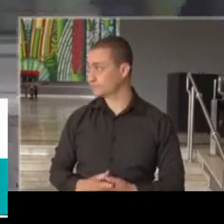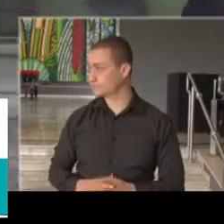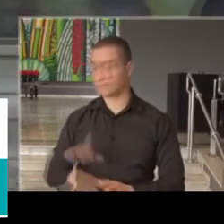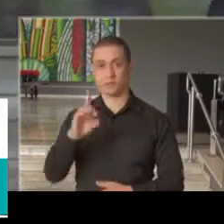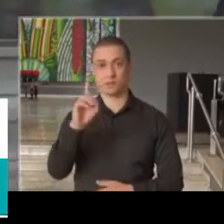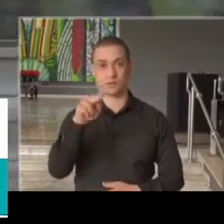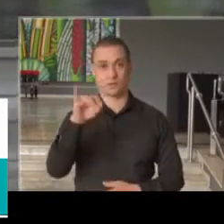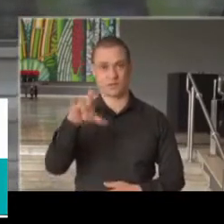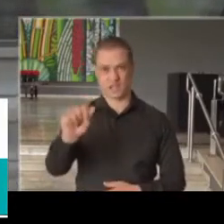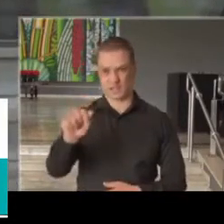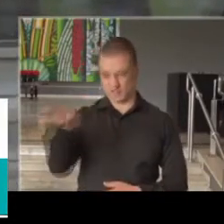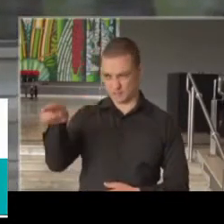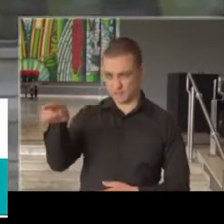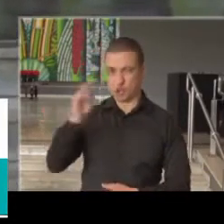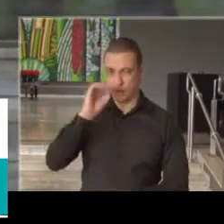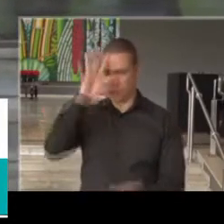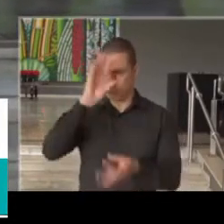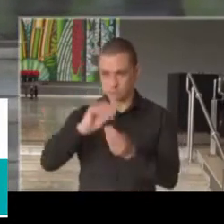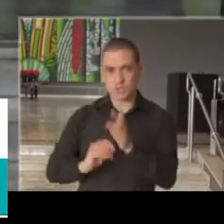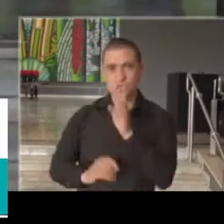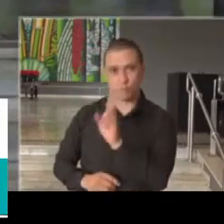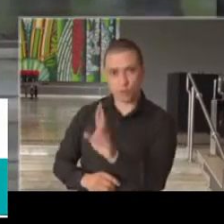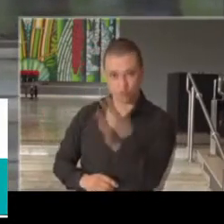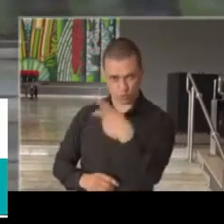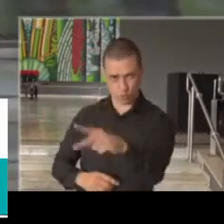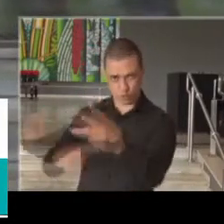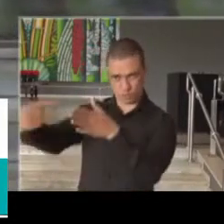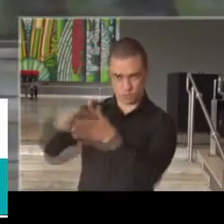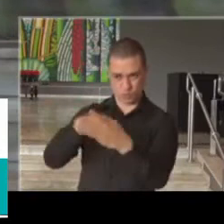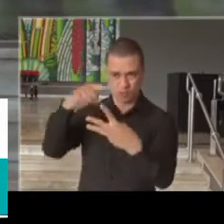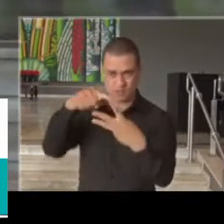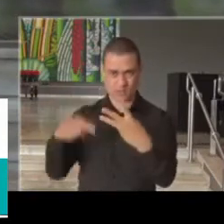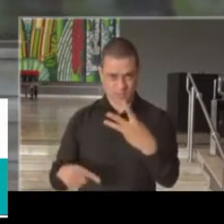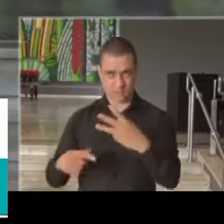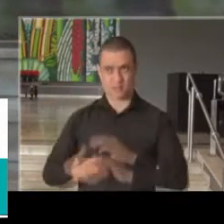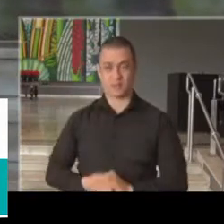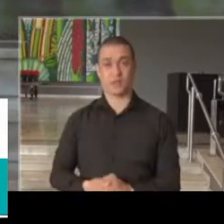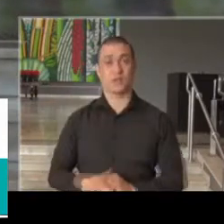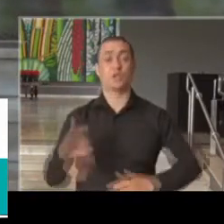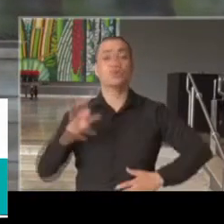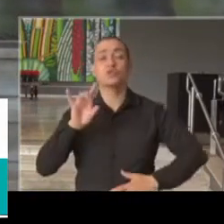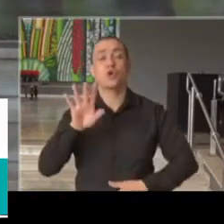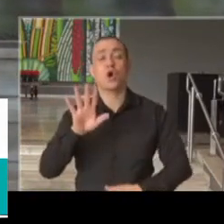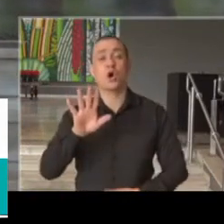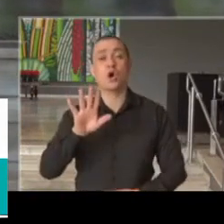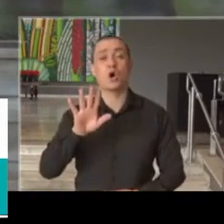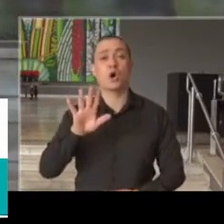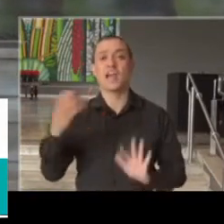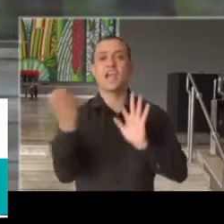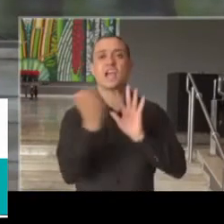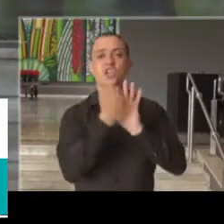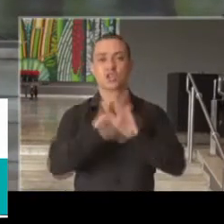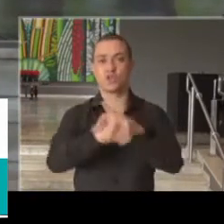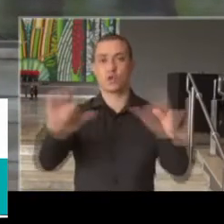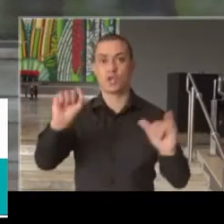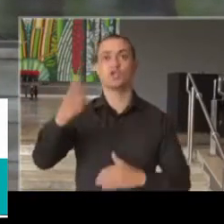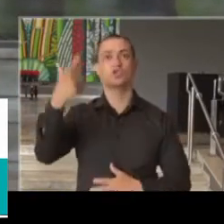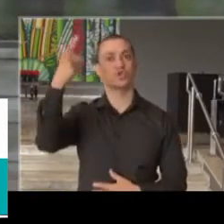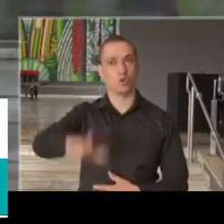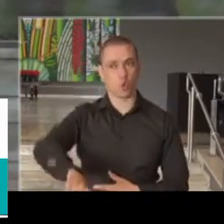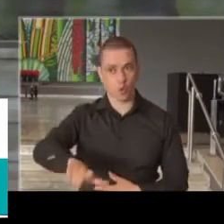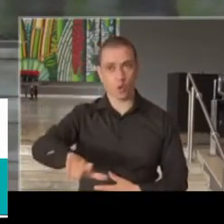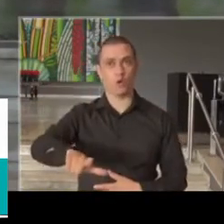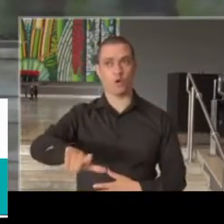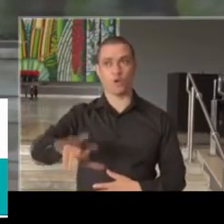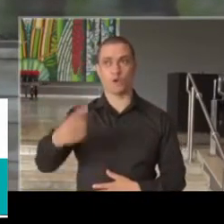Daniela, ao concluir a resposta às suas 3 perguntas, eu queria registrar que, mais uma vez, recebi